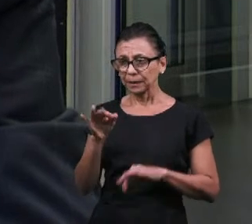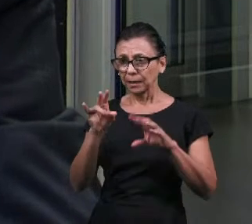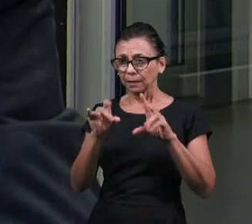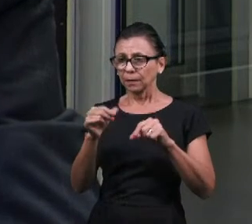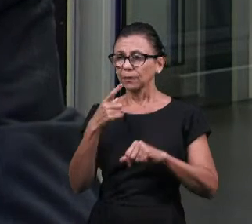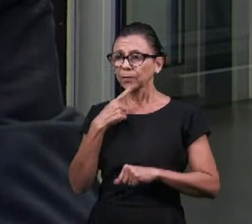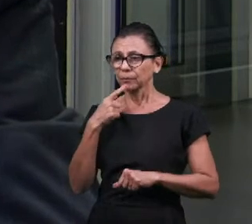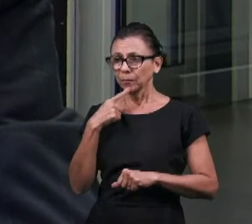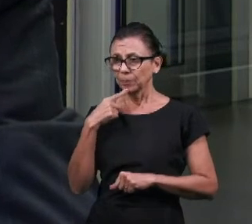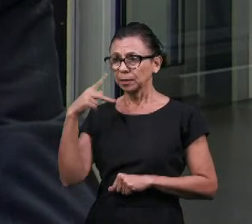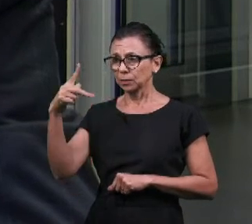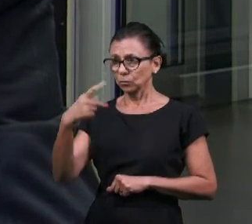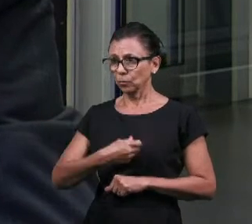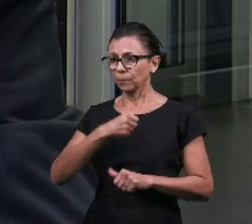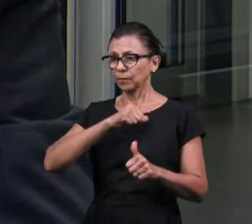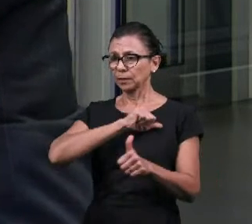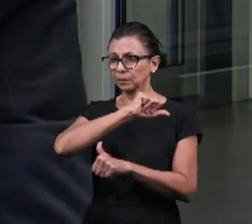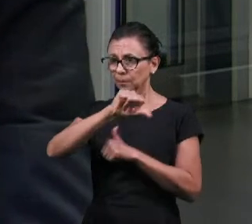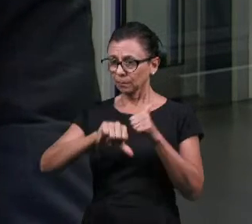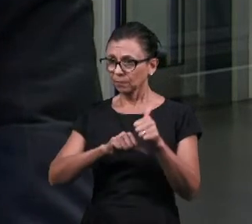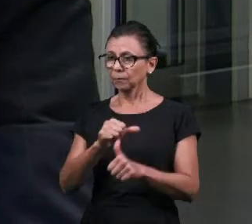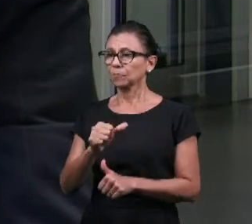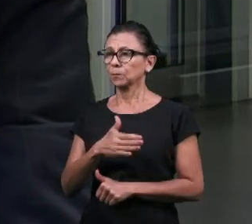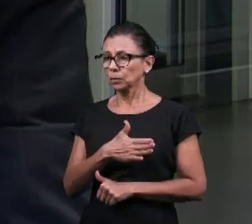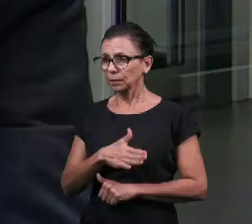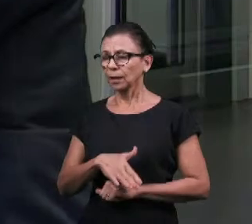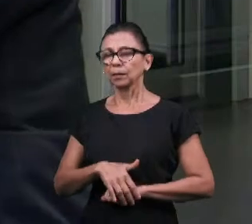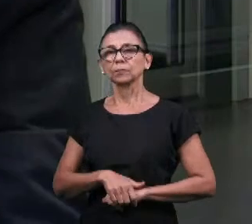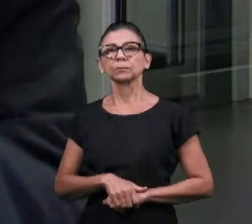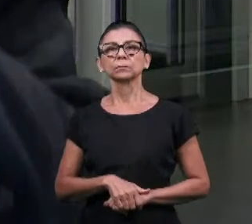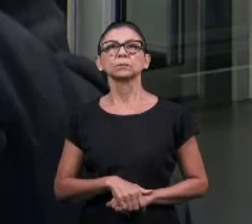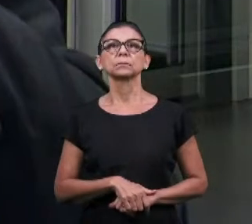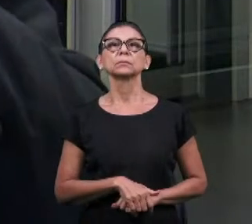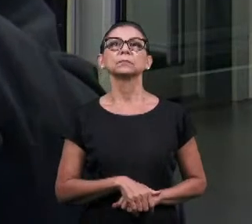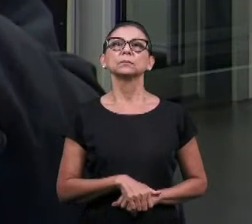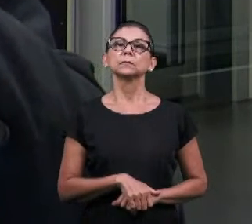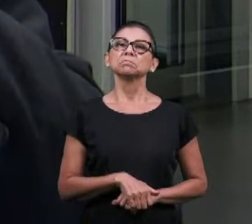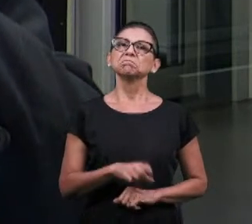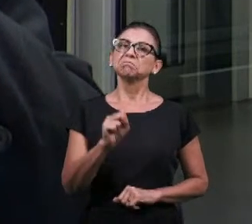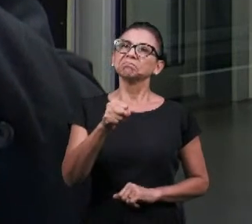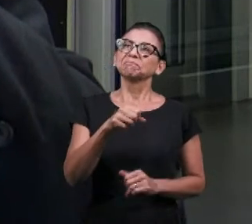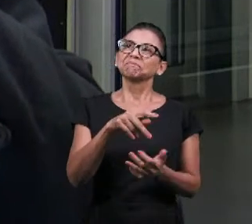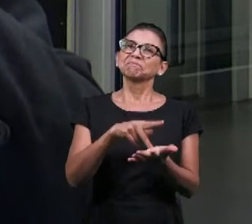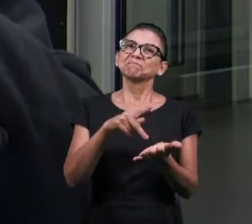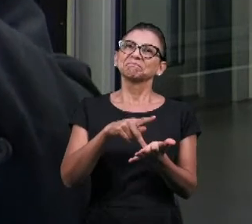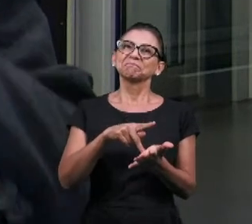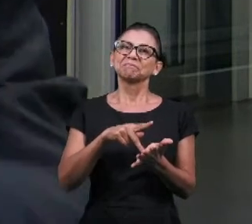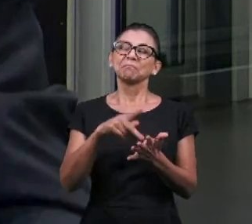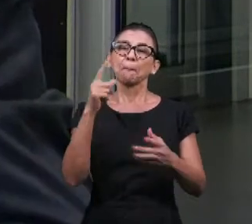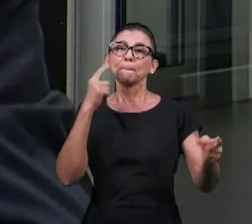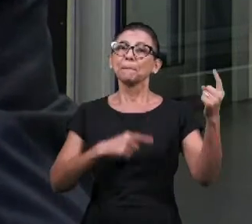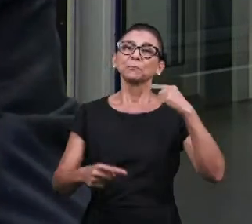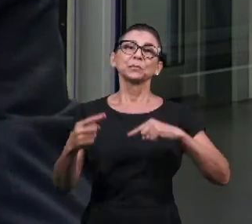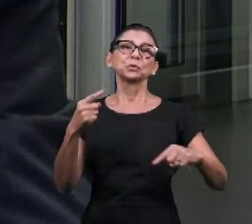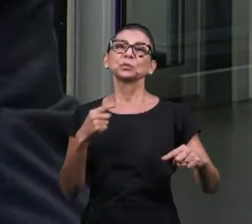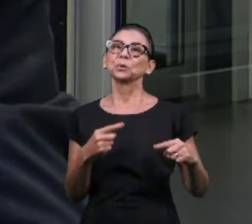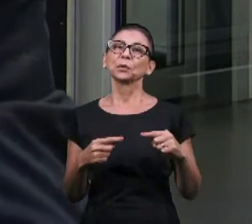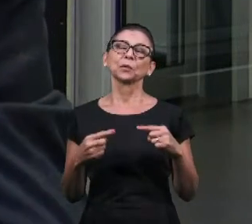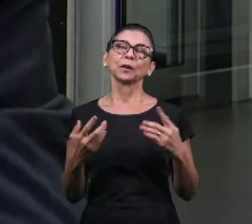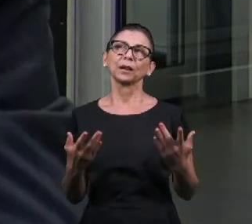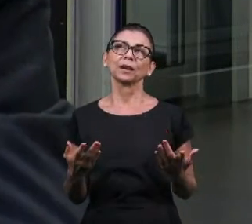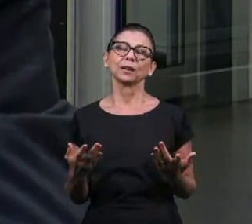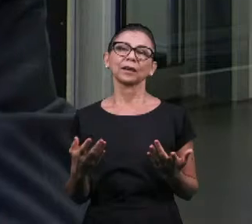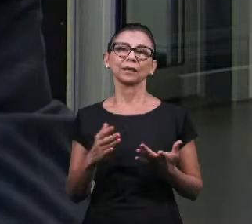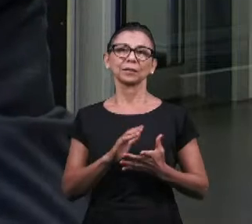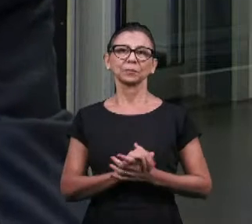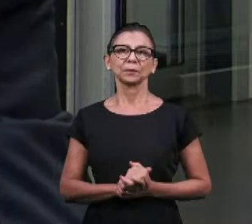Terra Vermelha vai mudar a tua vida. E como de fato mudou a minha vida, porque ali eu